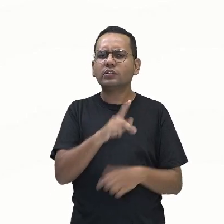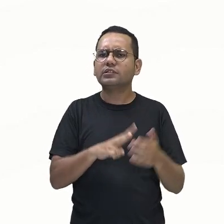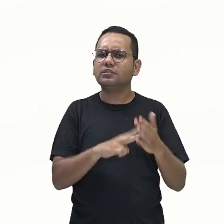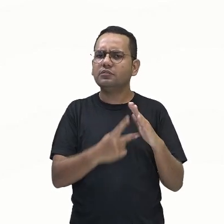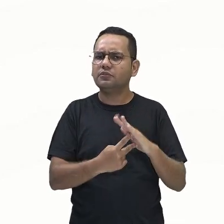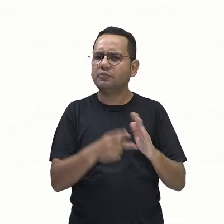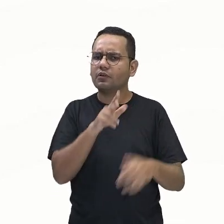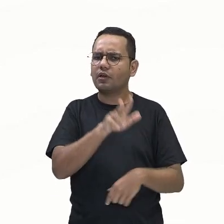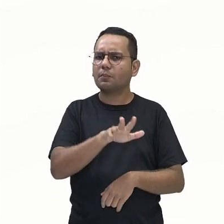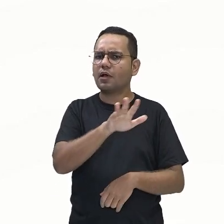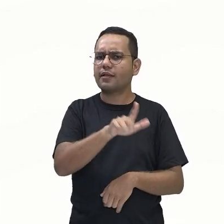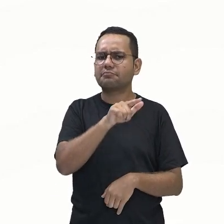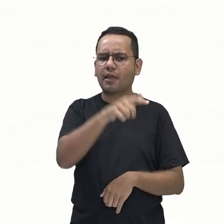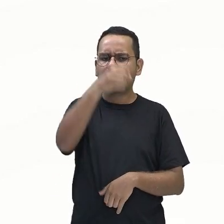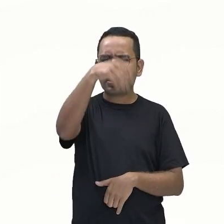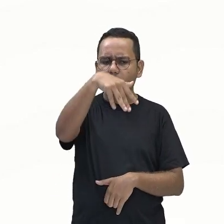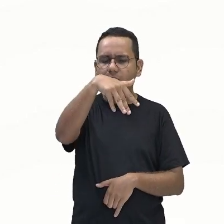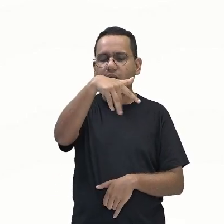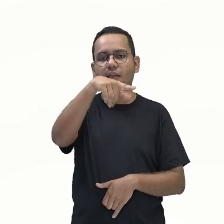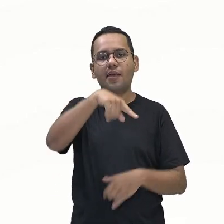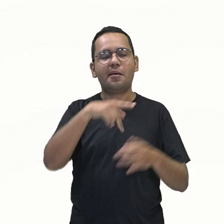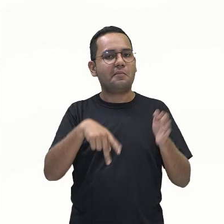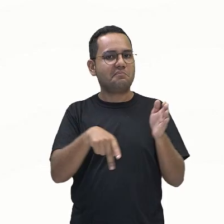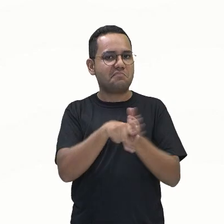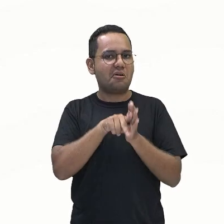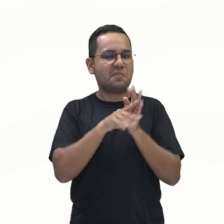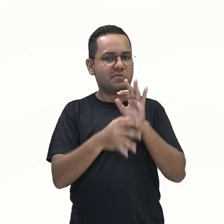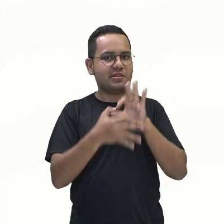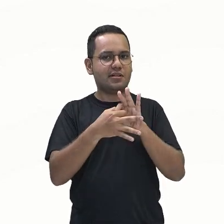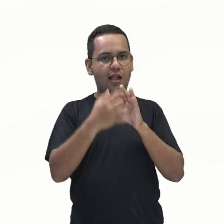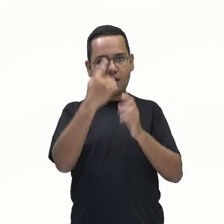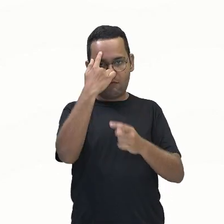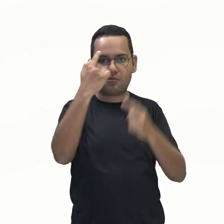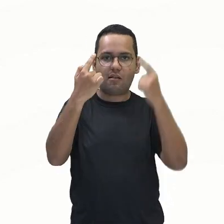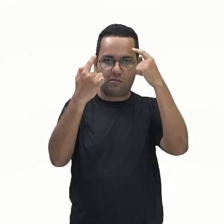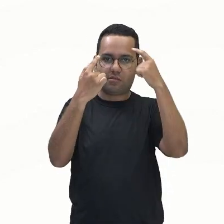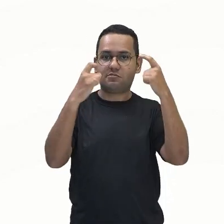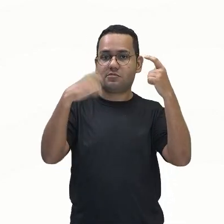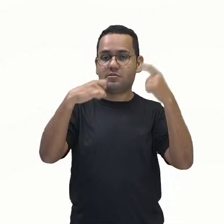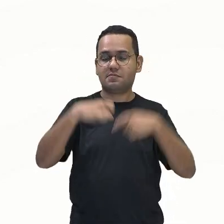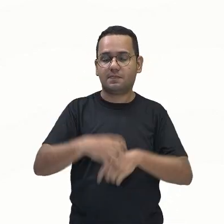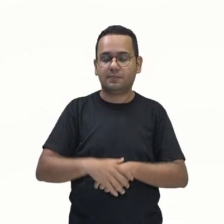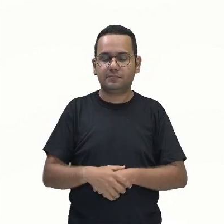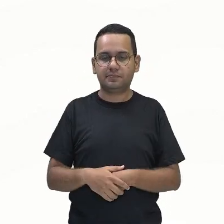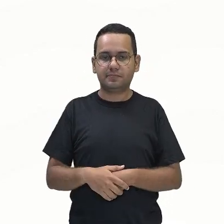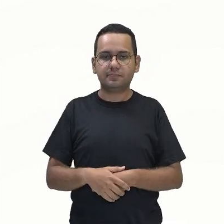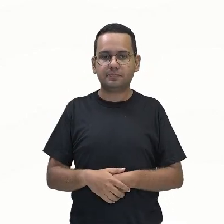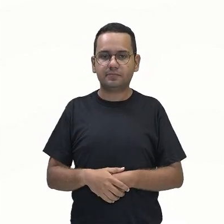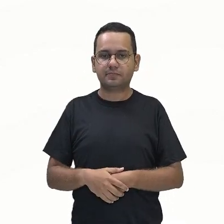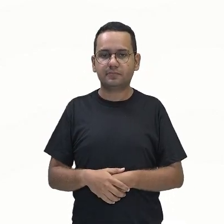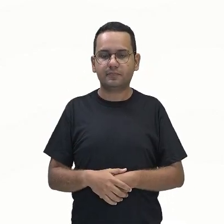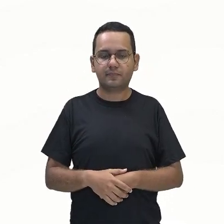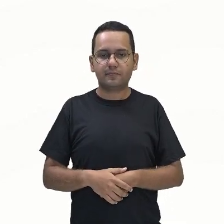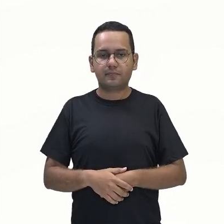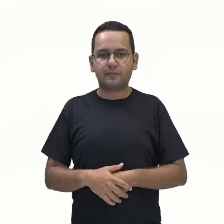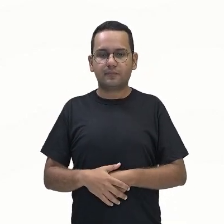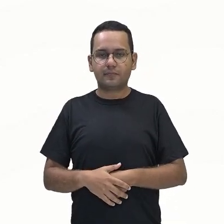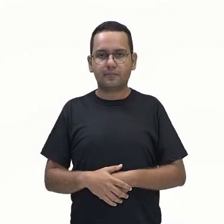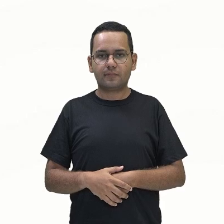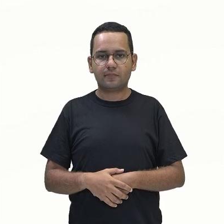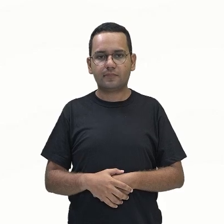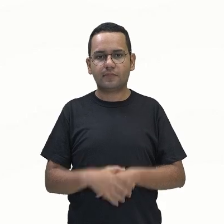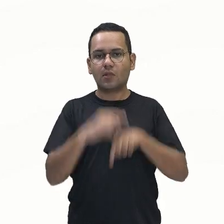representar ideias, né? E essa ideia é justamente uma proposição